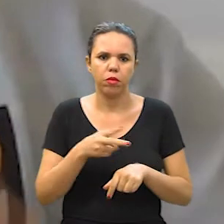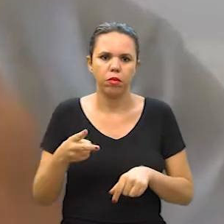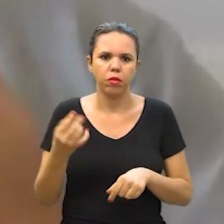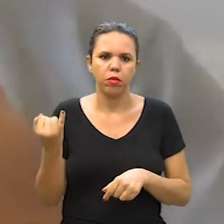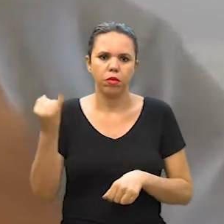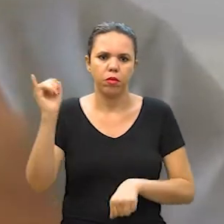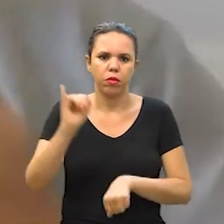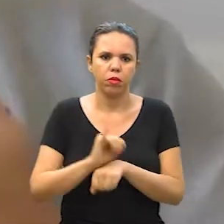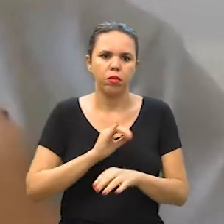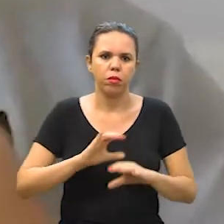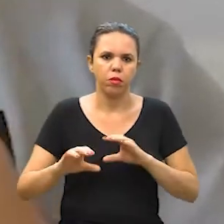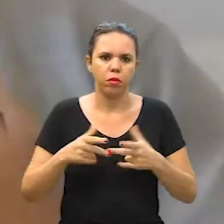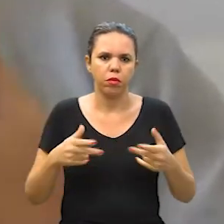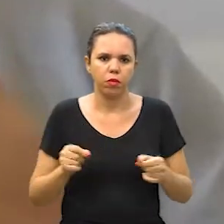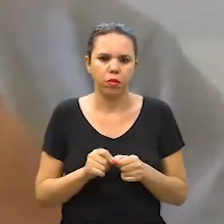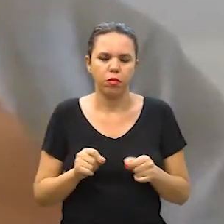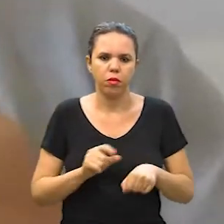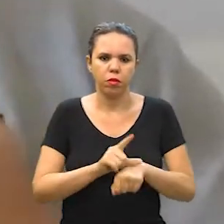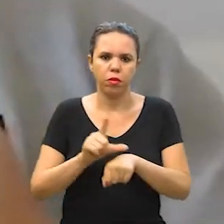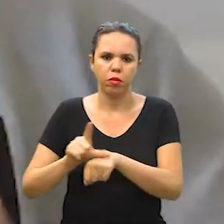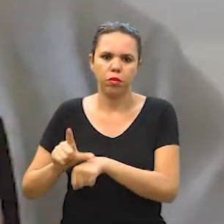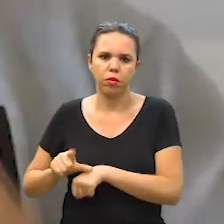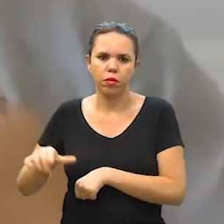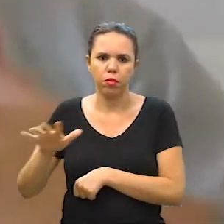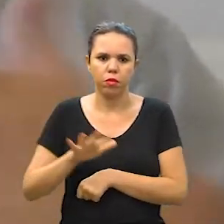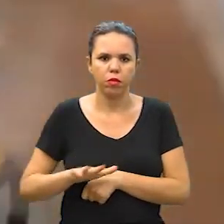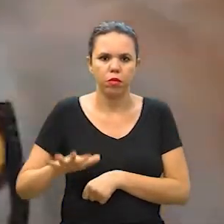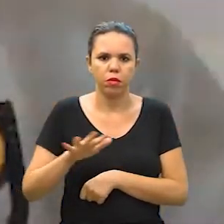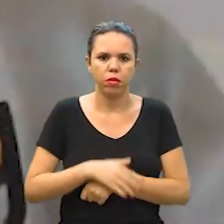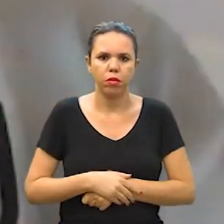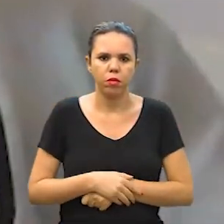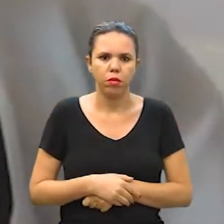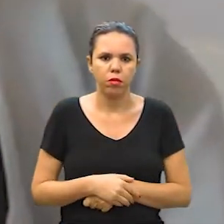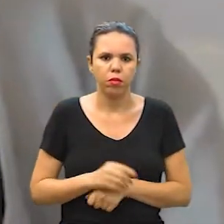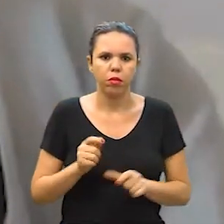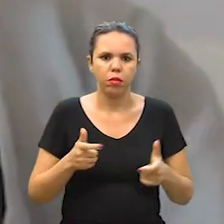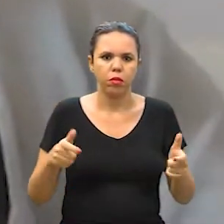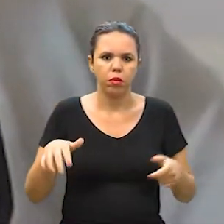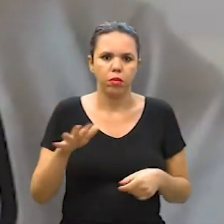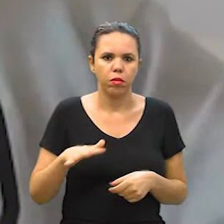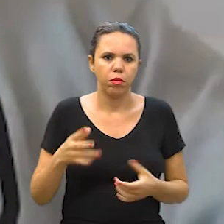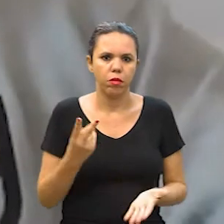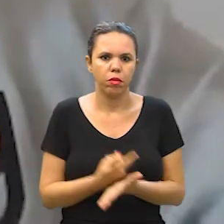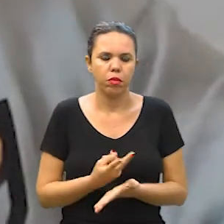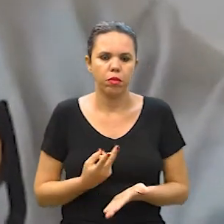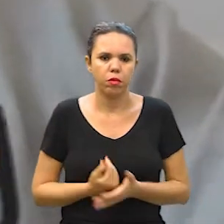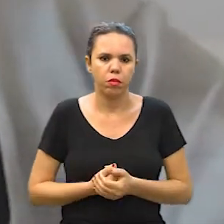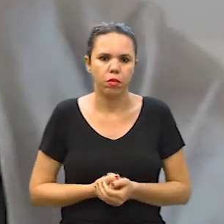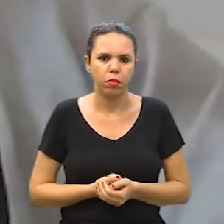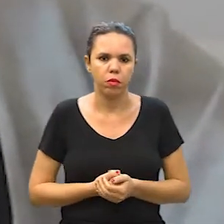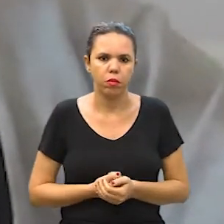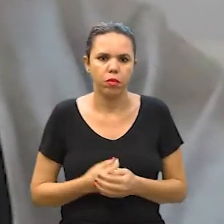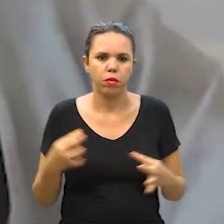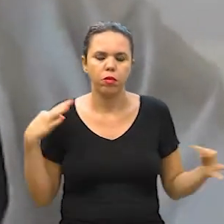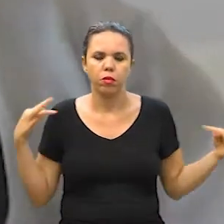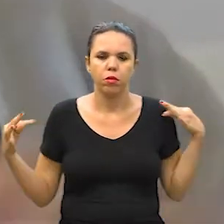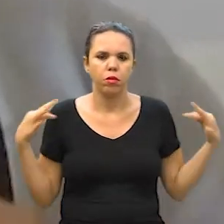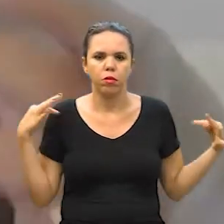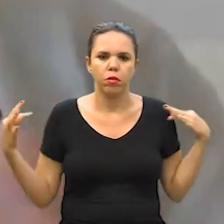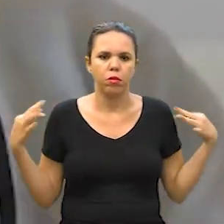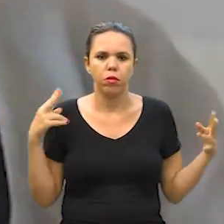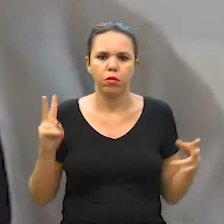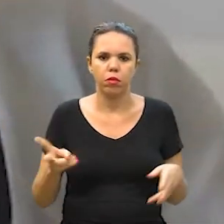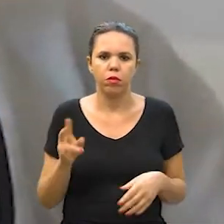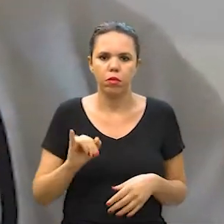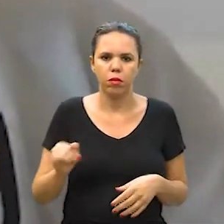transações internacionais, comércio exterior, a maior parte mesmo da área de turismo, é